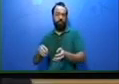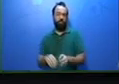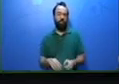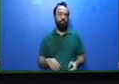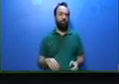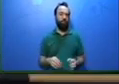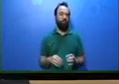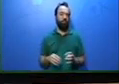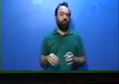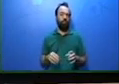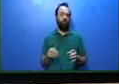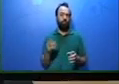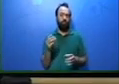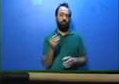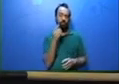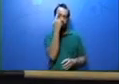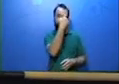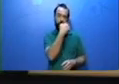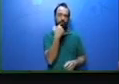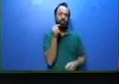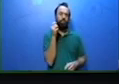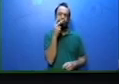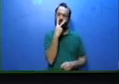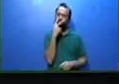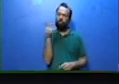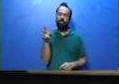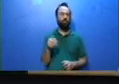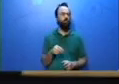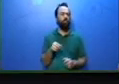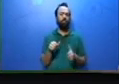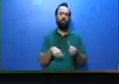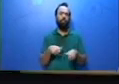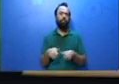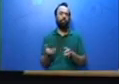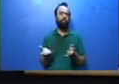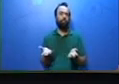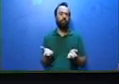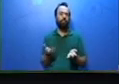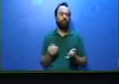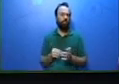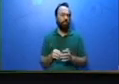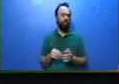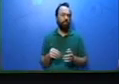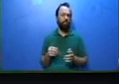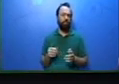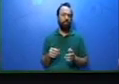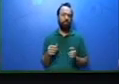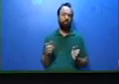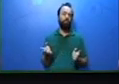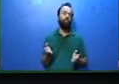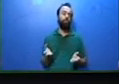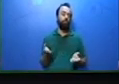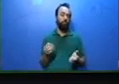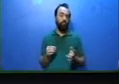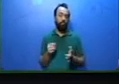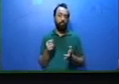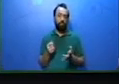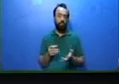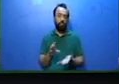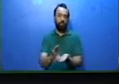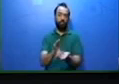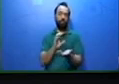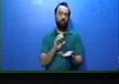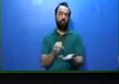acessos, olha as expressões faciais dele. Mudou alguma coisa? Ao descobrir que ganhou, vixe,